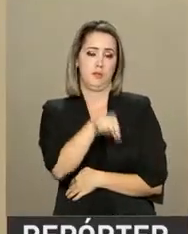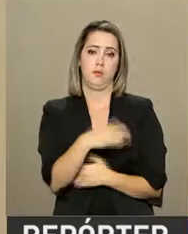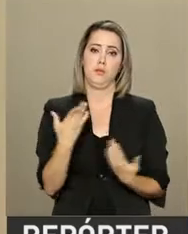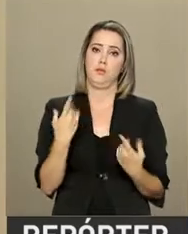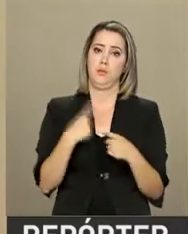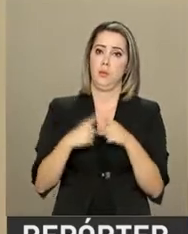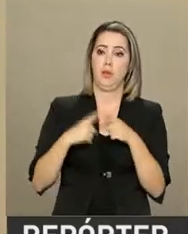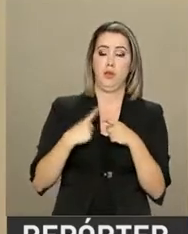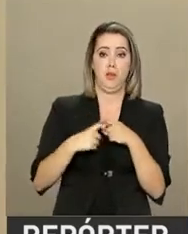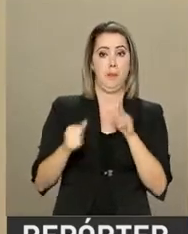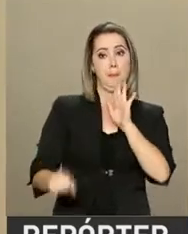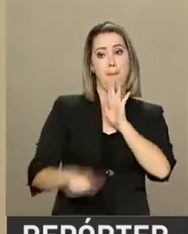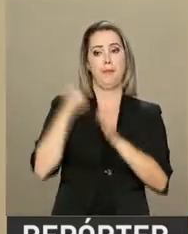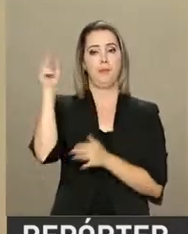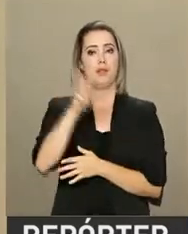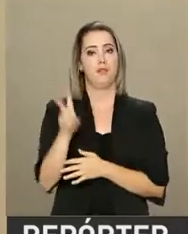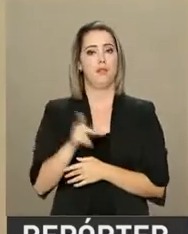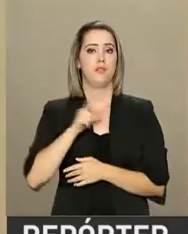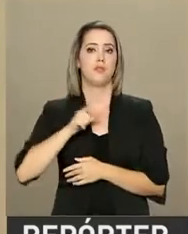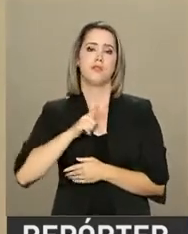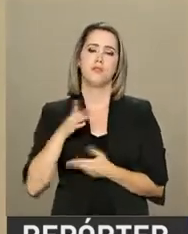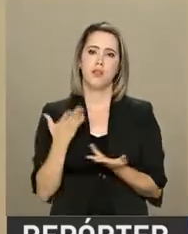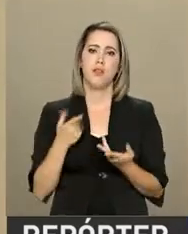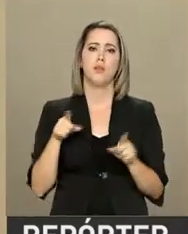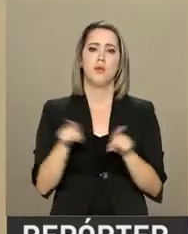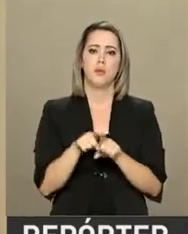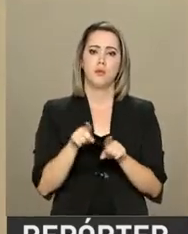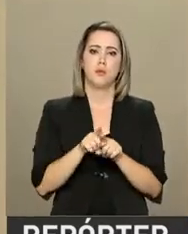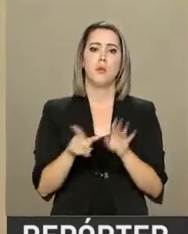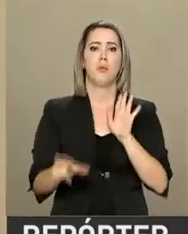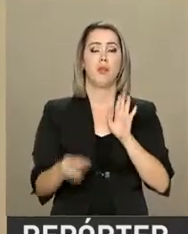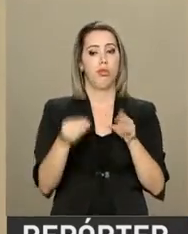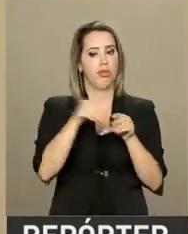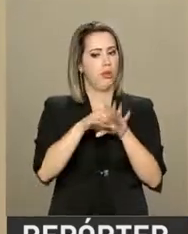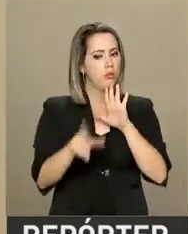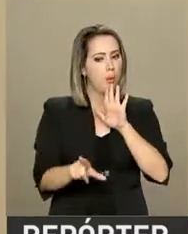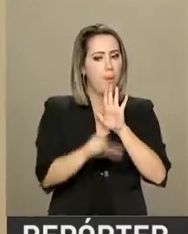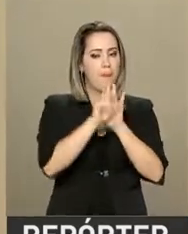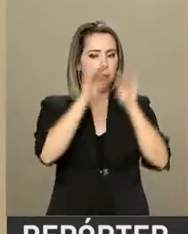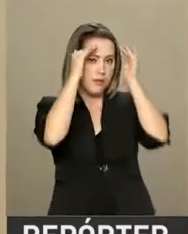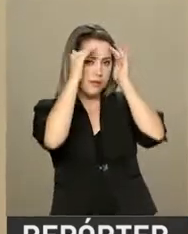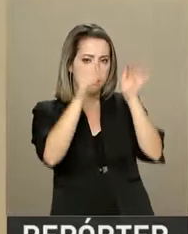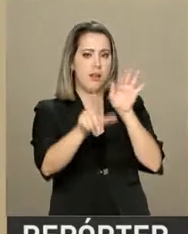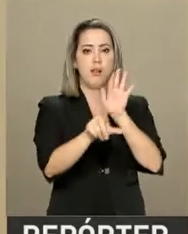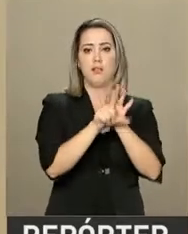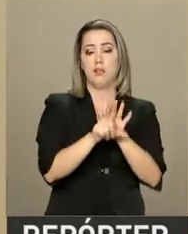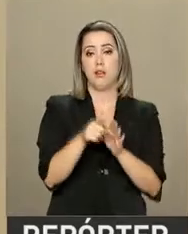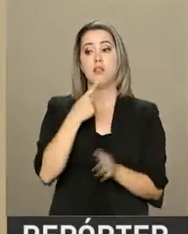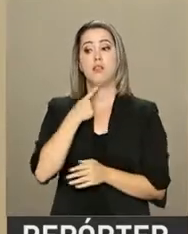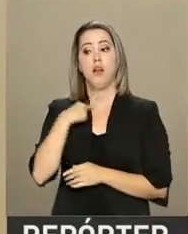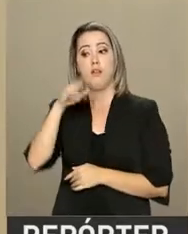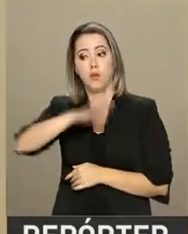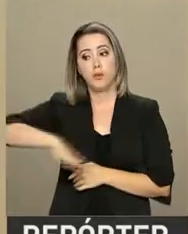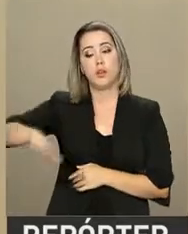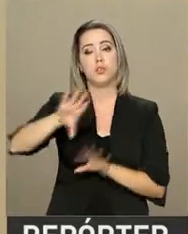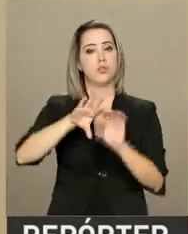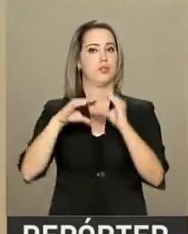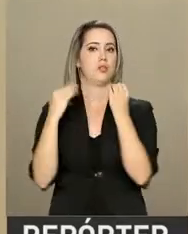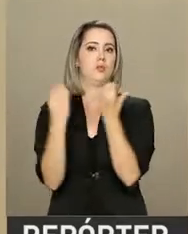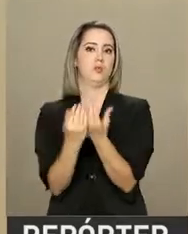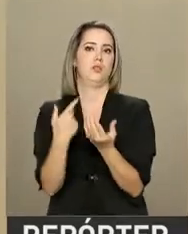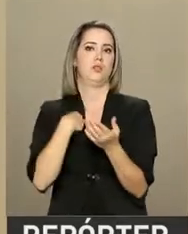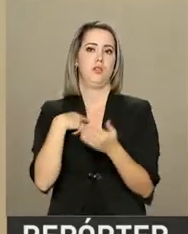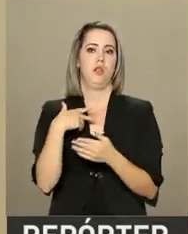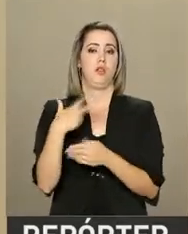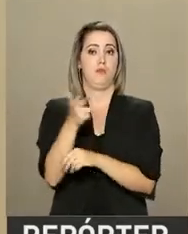porque é a primeira vez que o fazemos, para atender também prerrogativas legais e o anseio dessa população, de dispositivos em